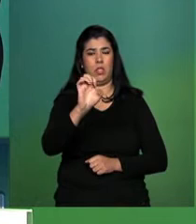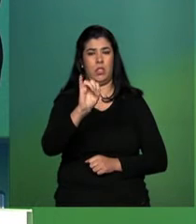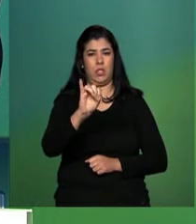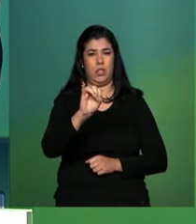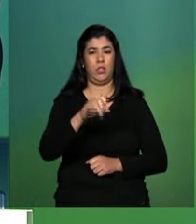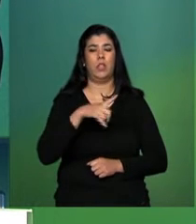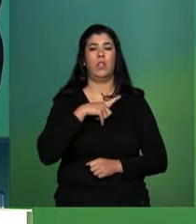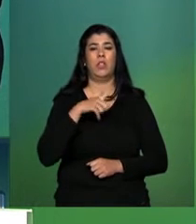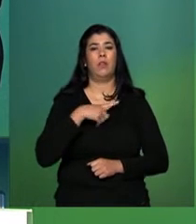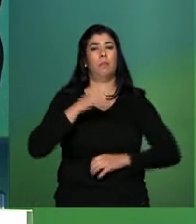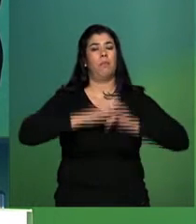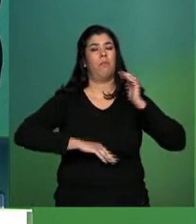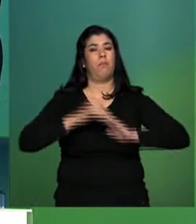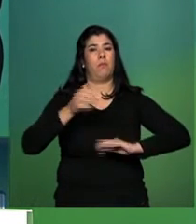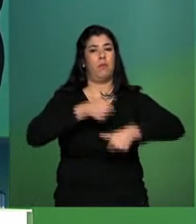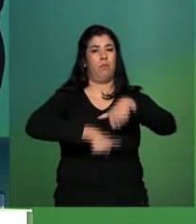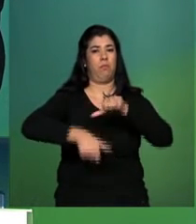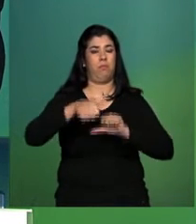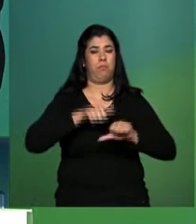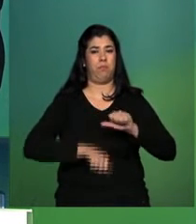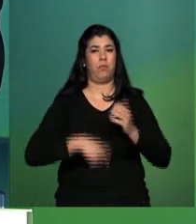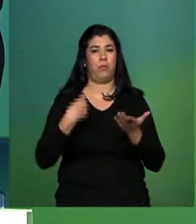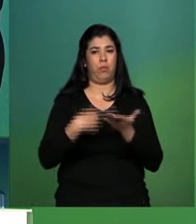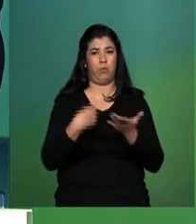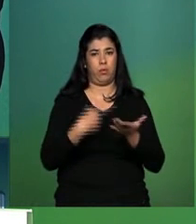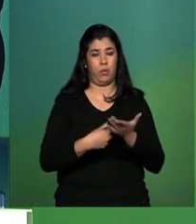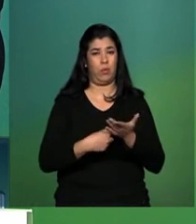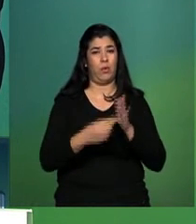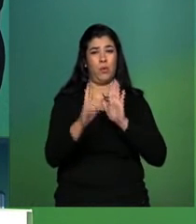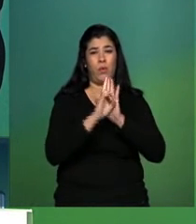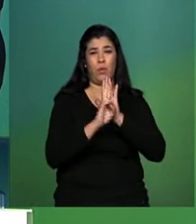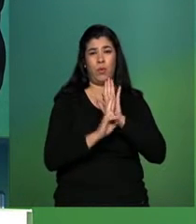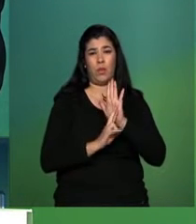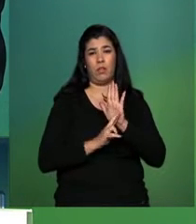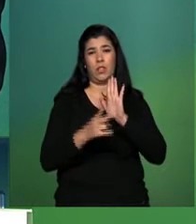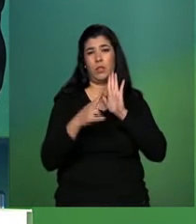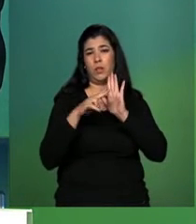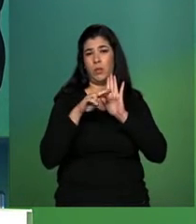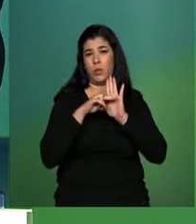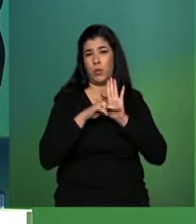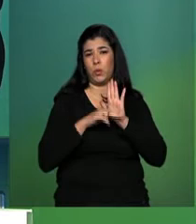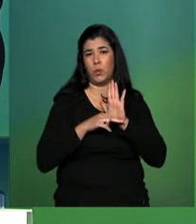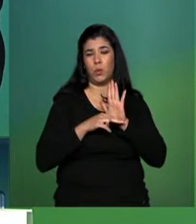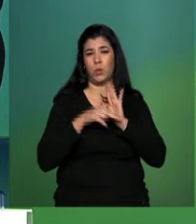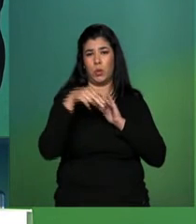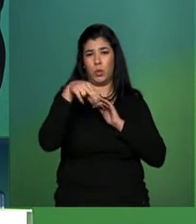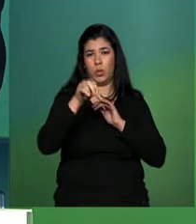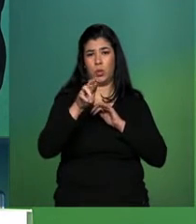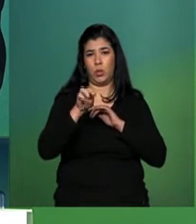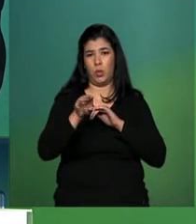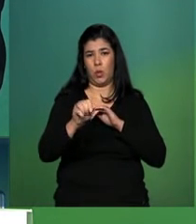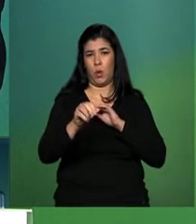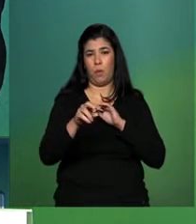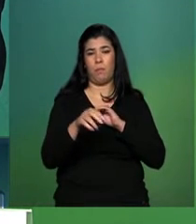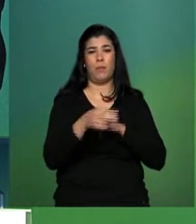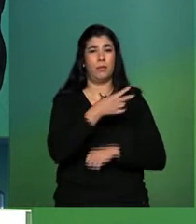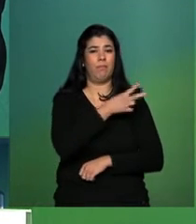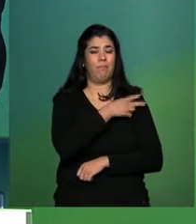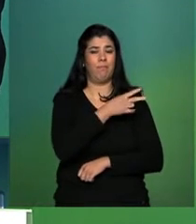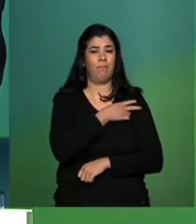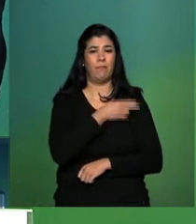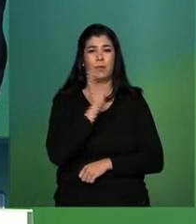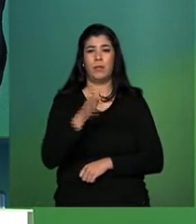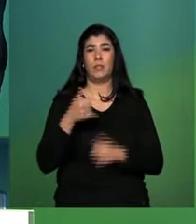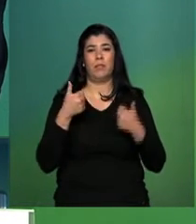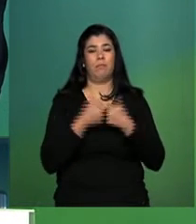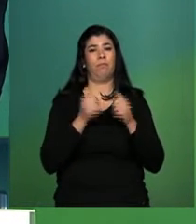de convergência regulatória e de harmonização de normas técnicas. É uma medida que pode produzir resultados a curto prazo. E eu